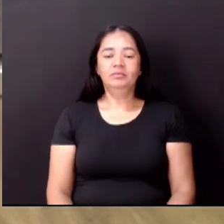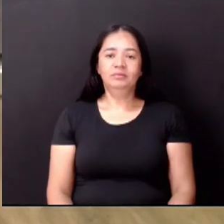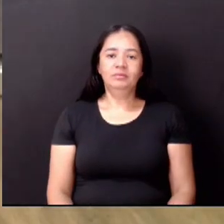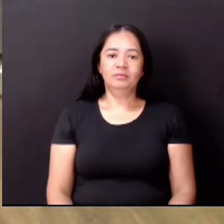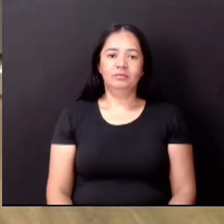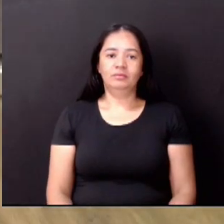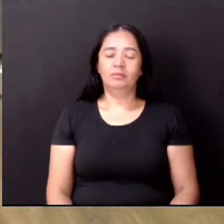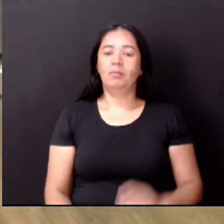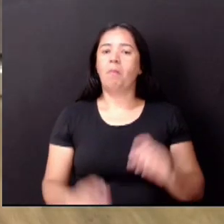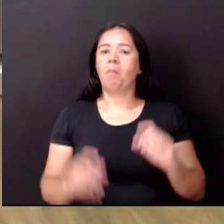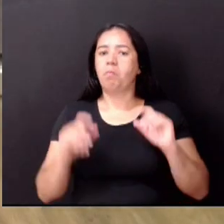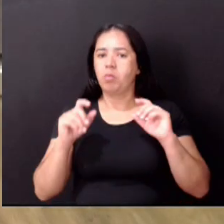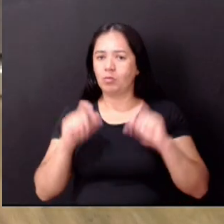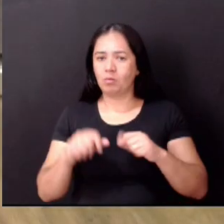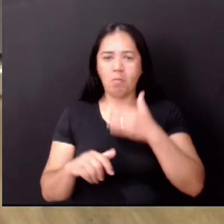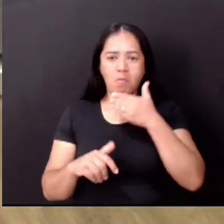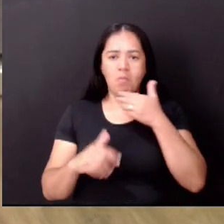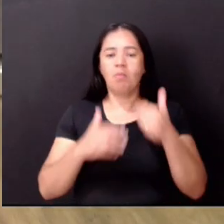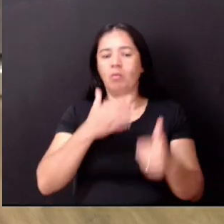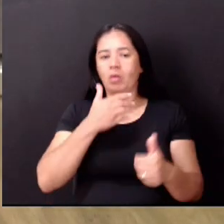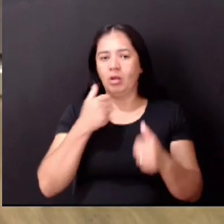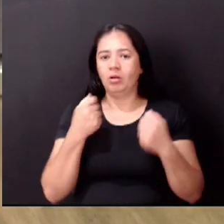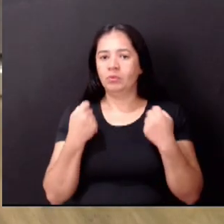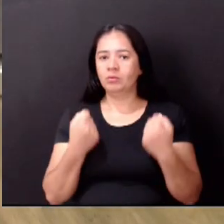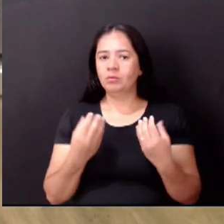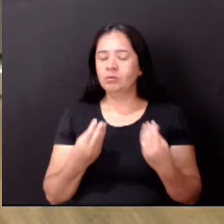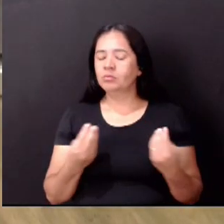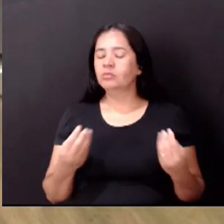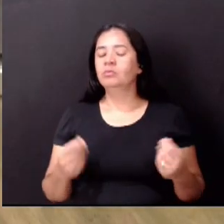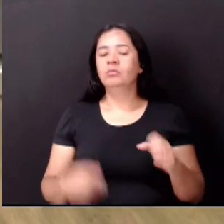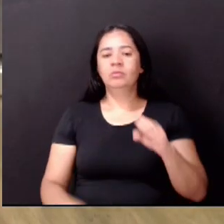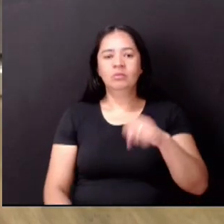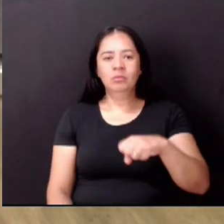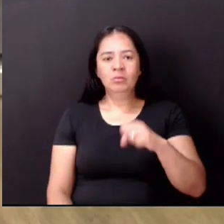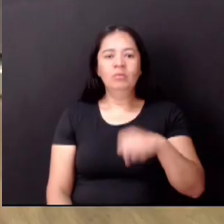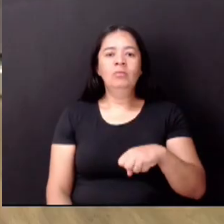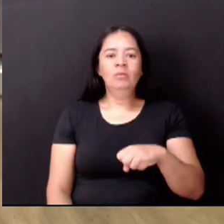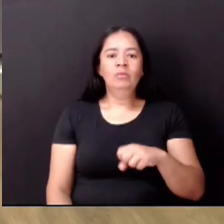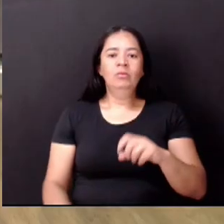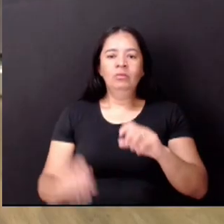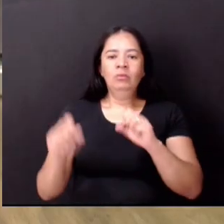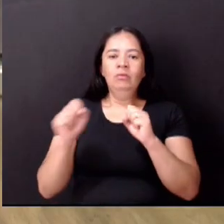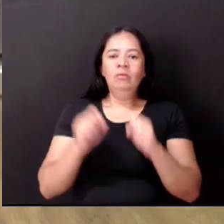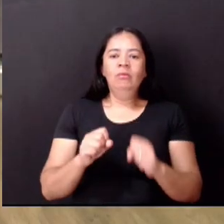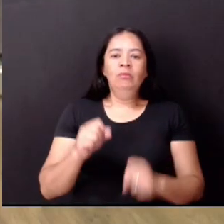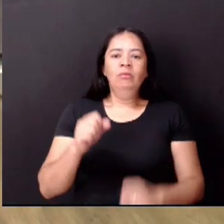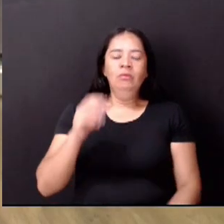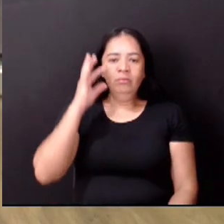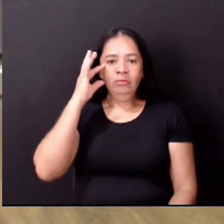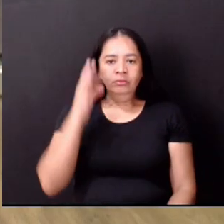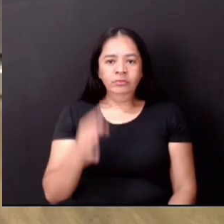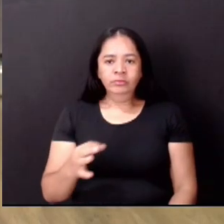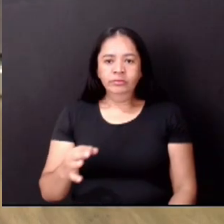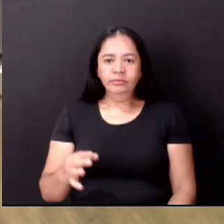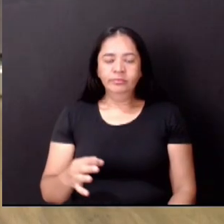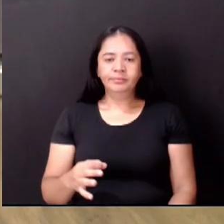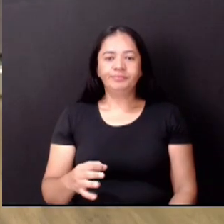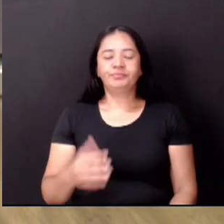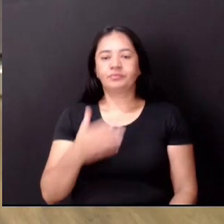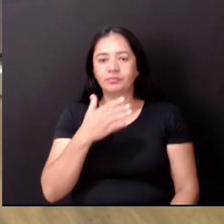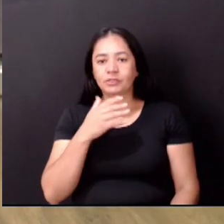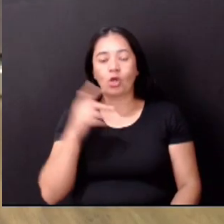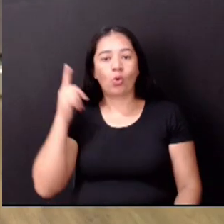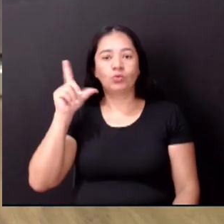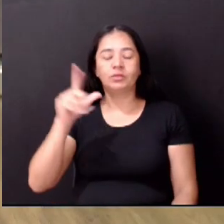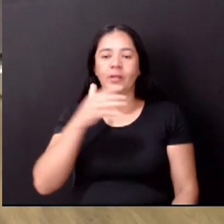muito ainda a reciclagem de papel no Brasil. Sim, com certeza, tem como melhorar muito. Se a gente